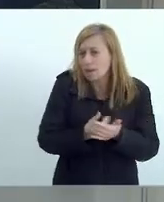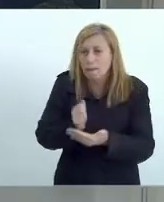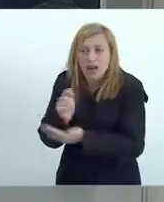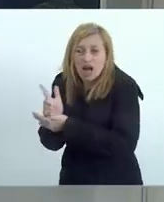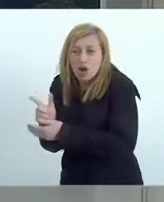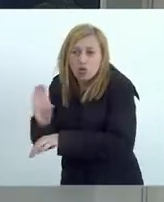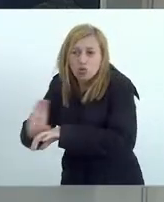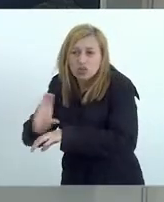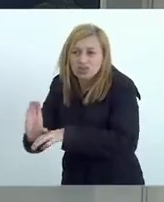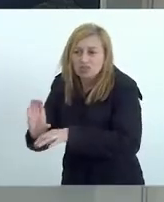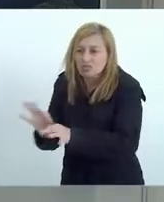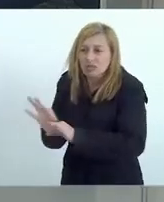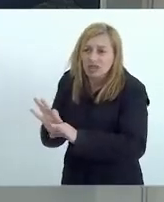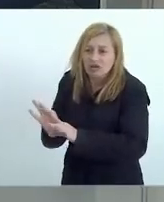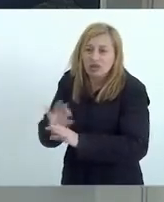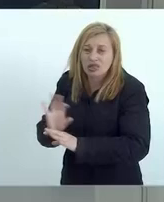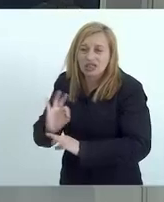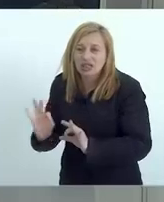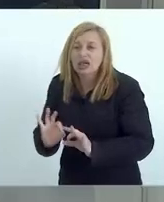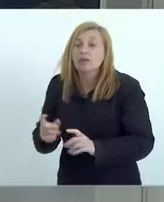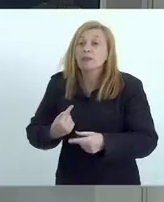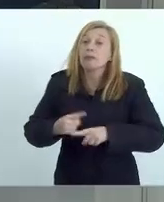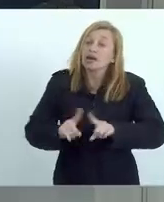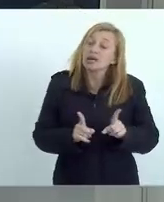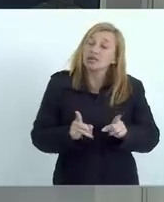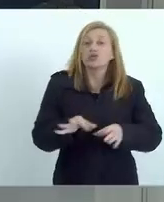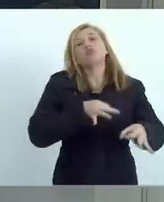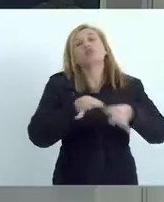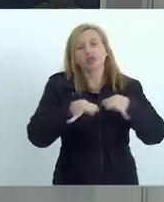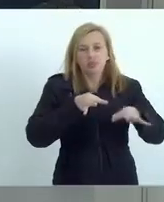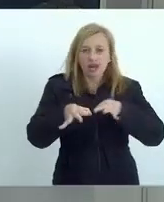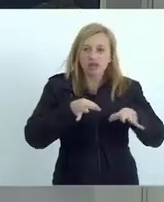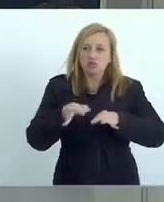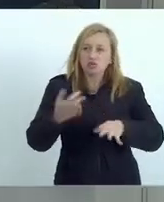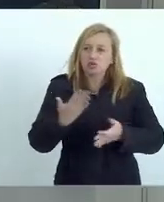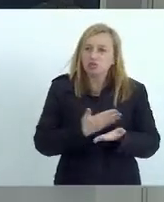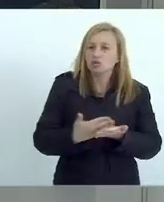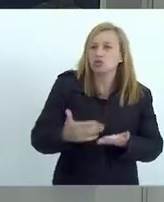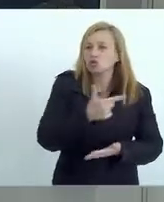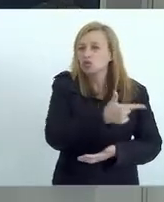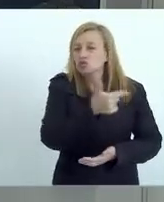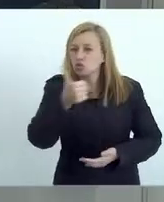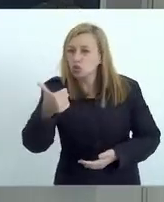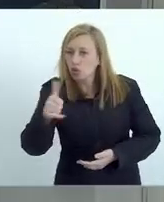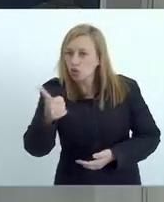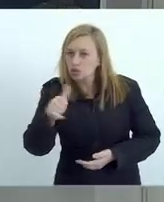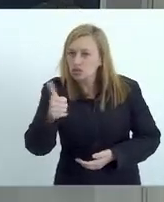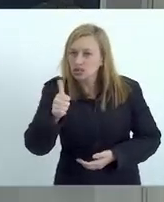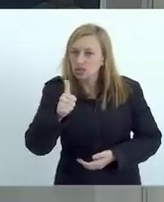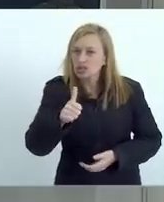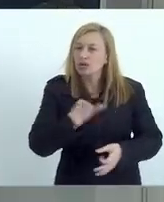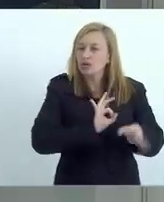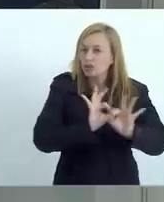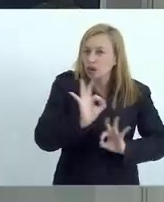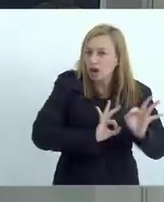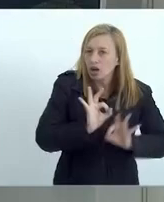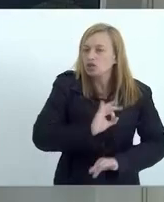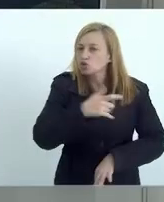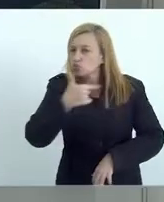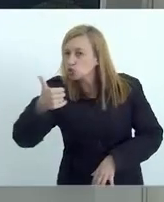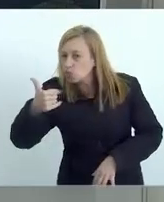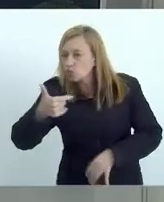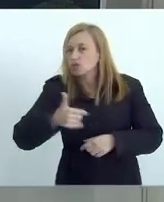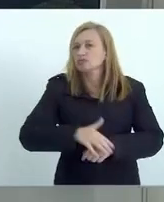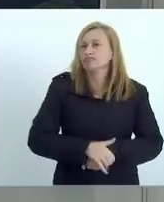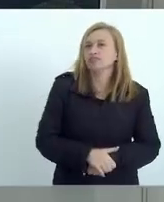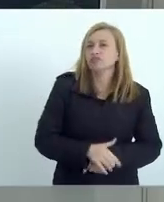preparatório Mas enfim começamos a nos preparar E aí em 2011 começamos Nos preparar